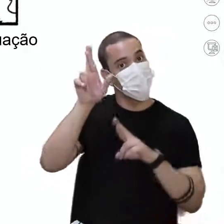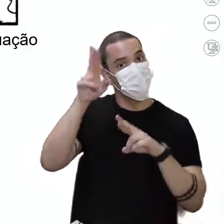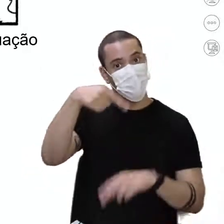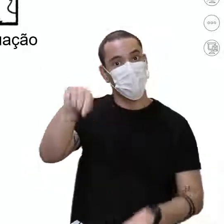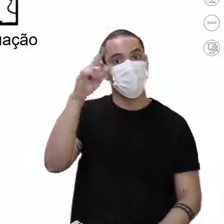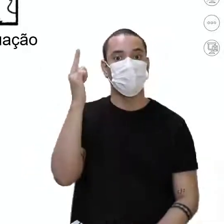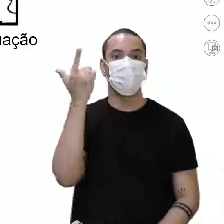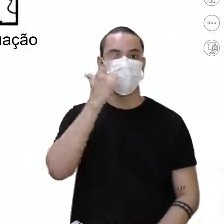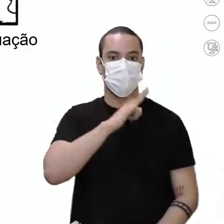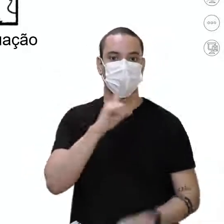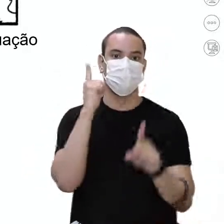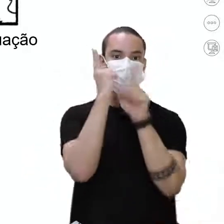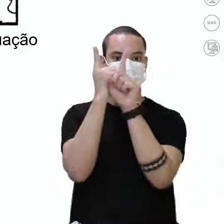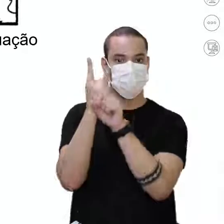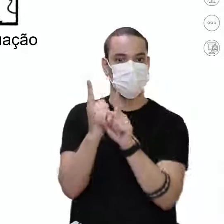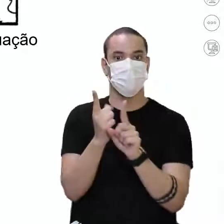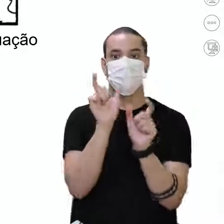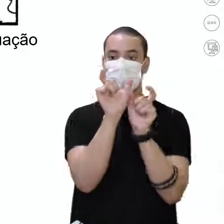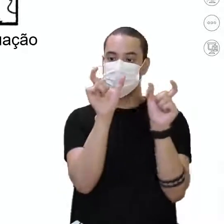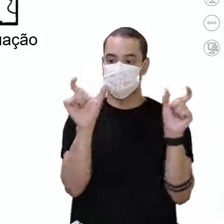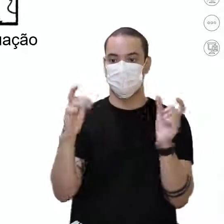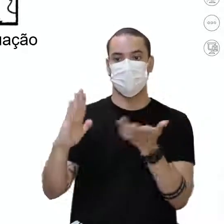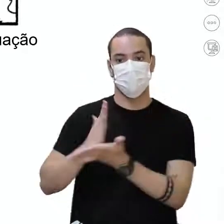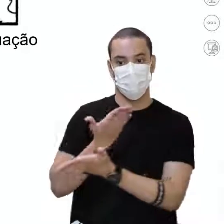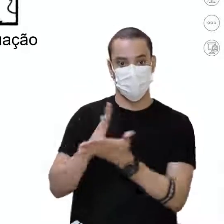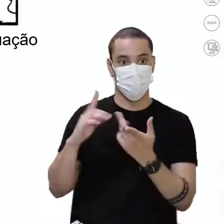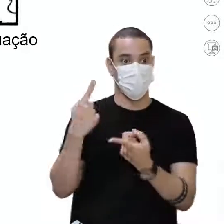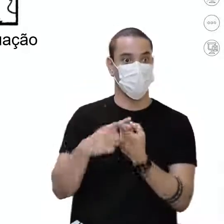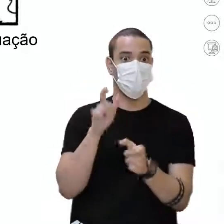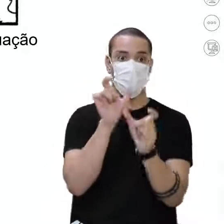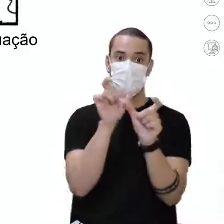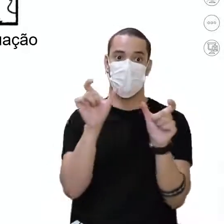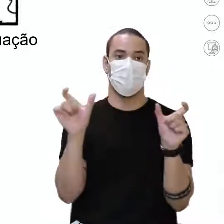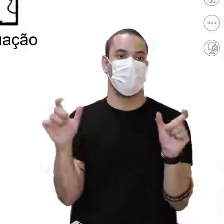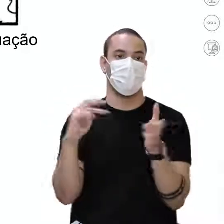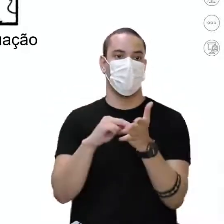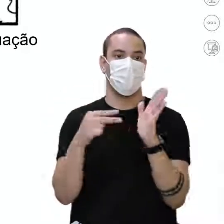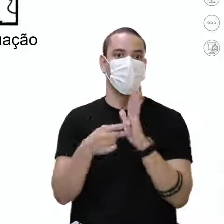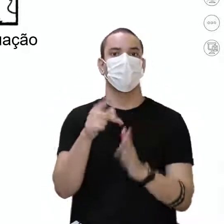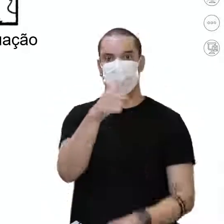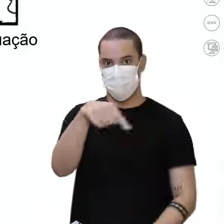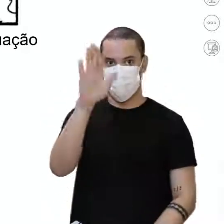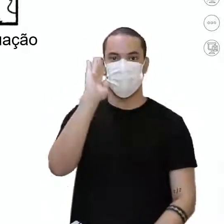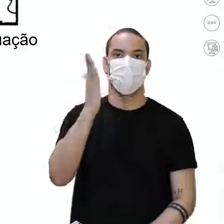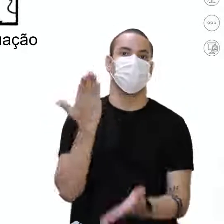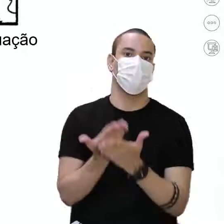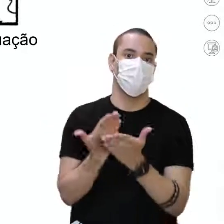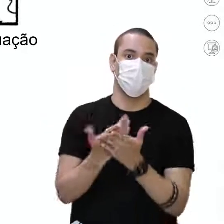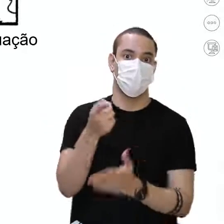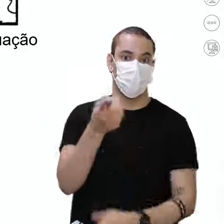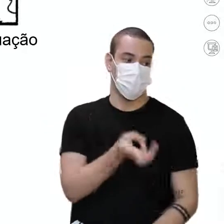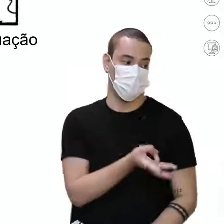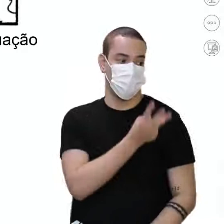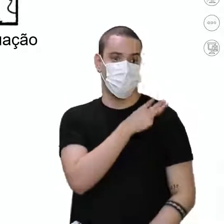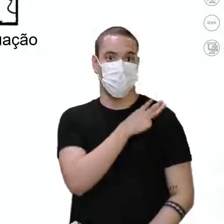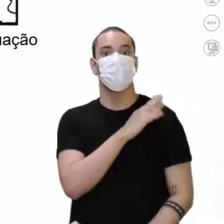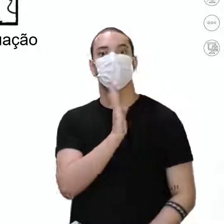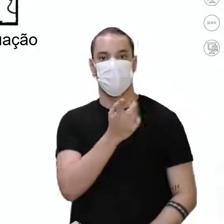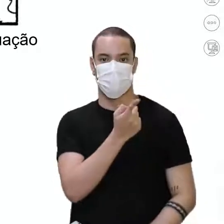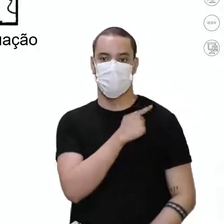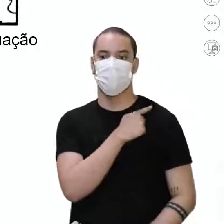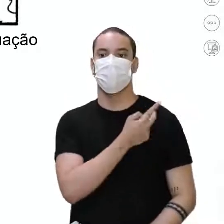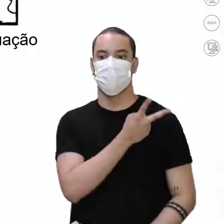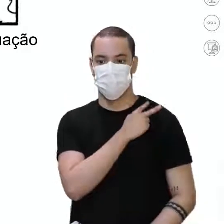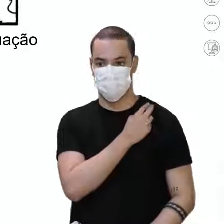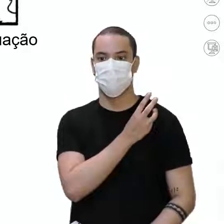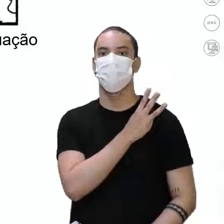conseguido identificar algumas palavras aí, porque são palavras que vocês já viram, vocês já estão no 3º ano, já tiveram